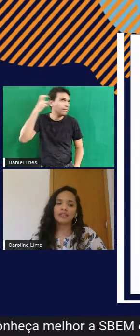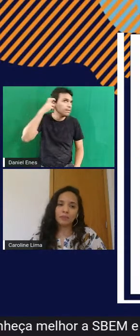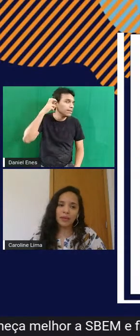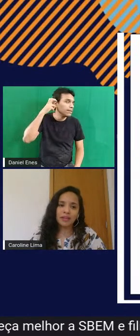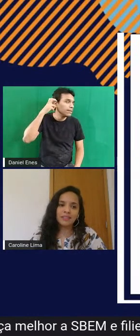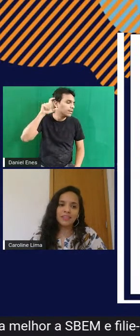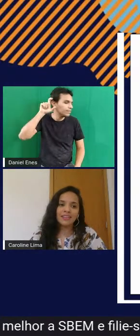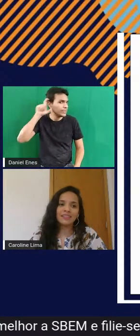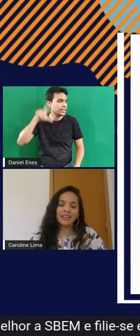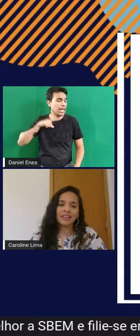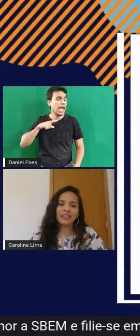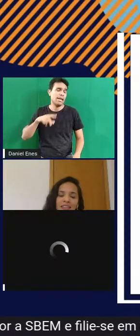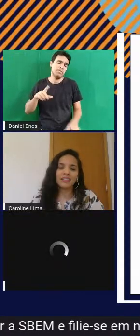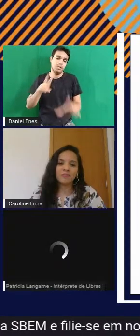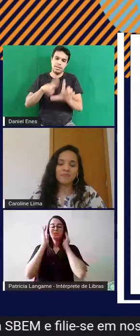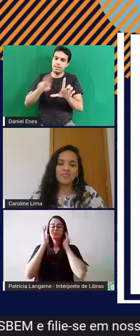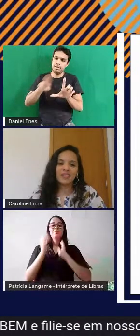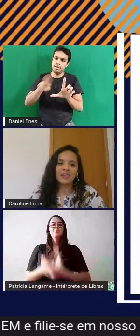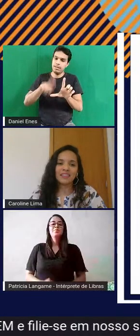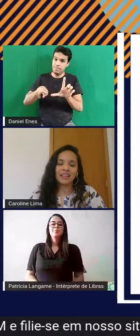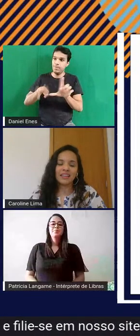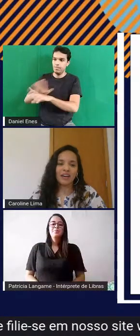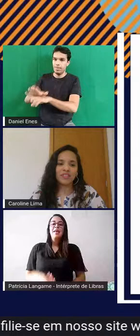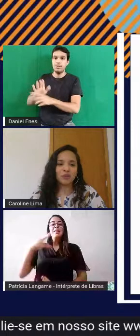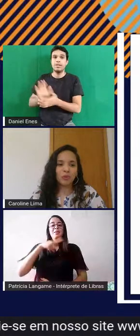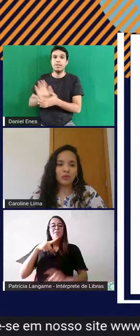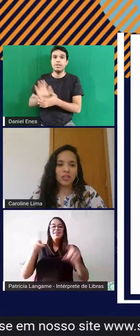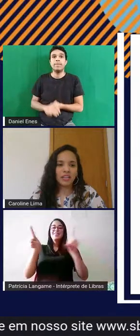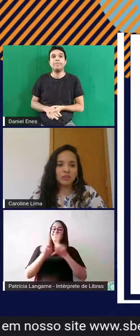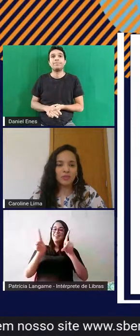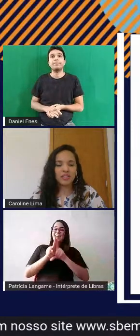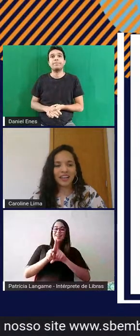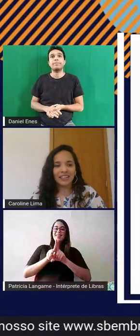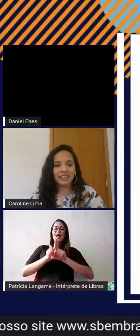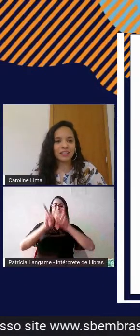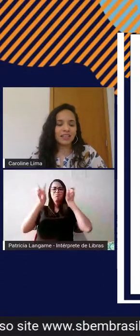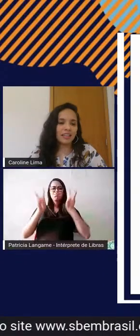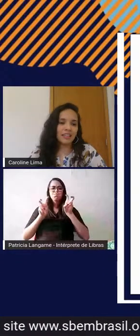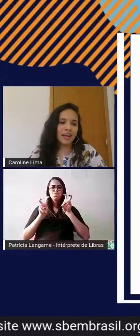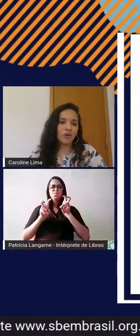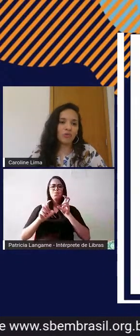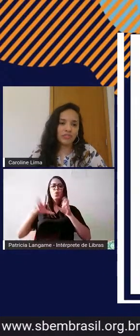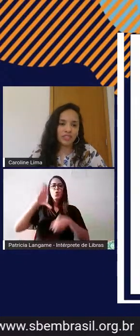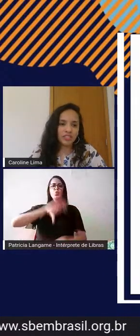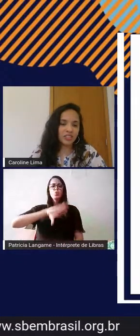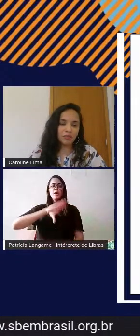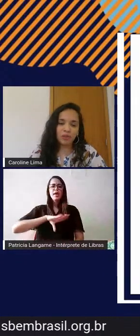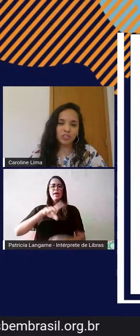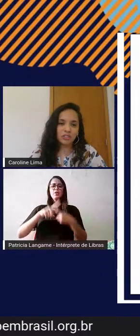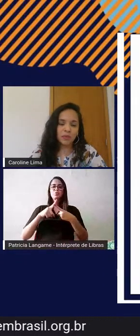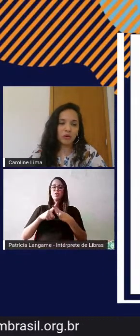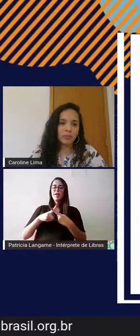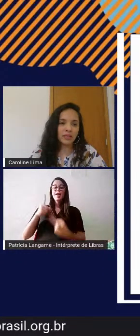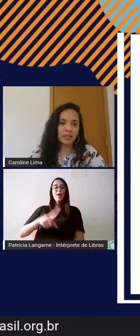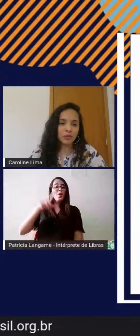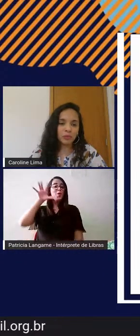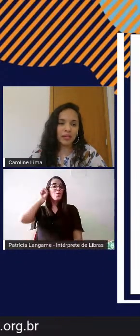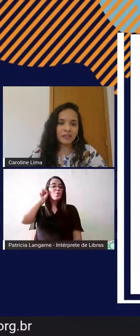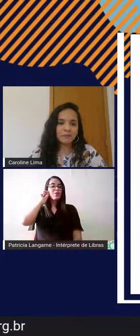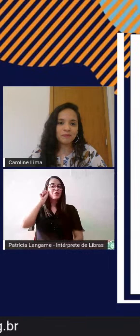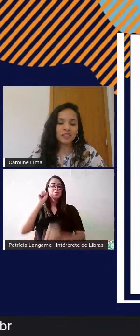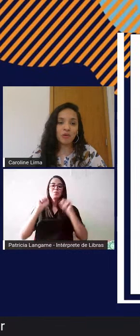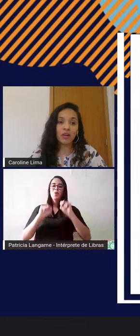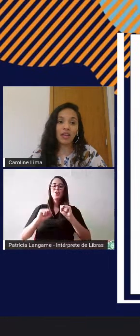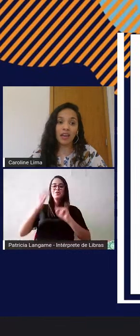e também tem tem a versão português porque aí quem é ouvinte pode também compreender